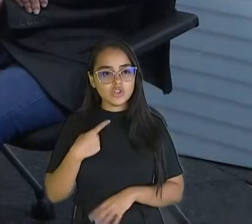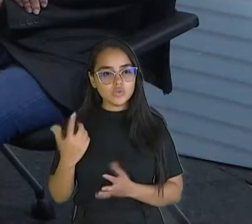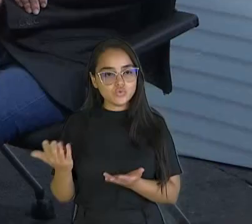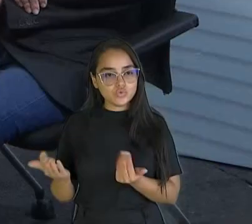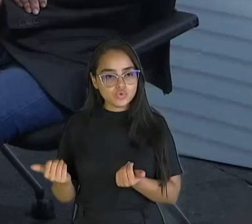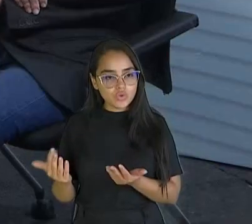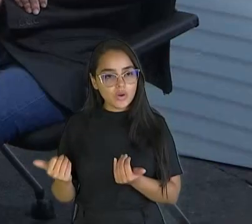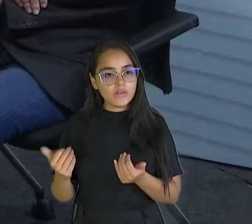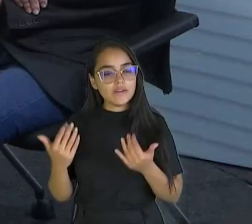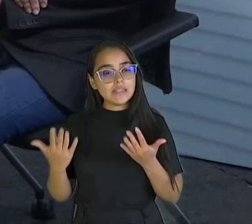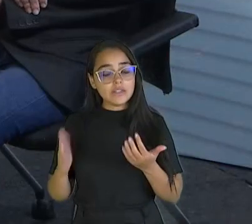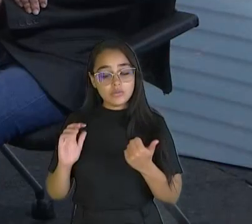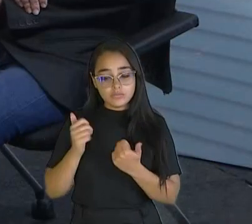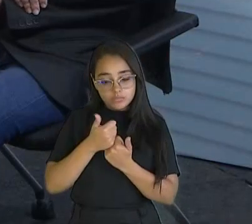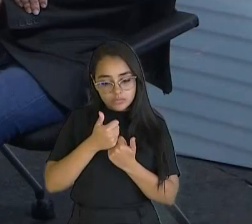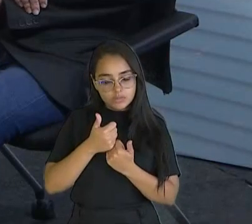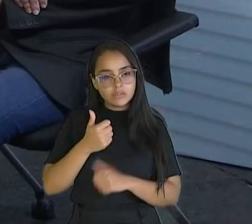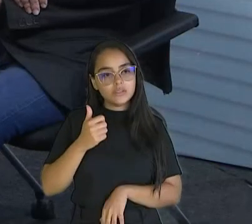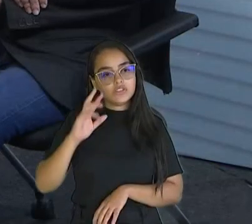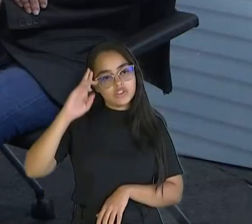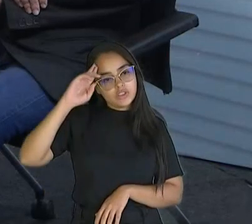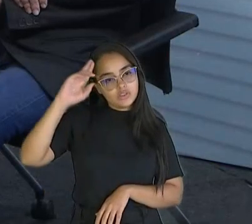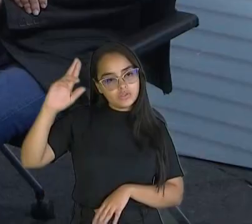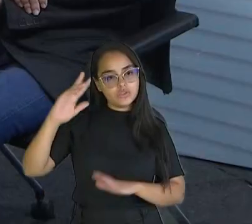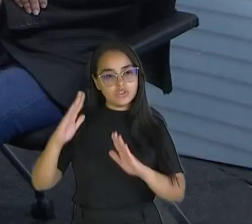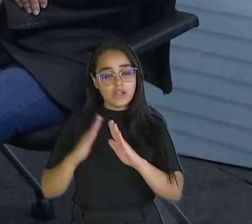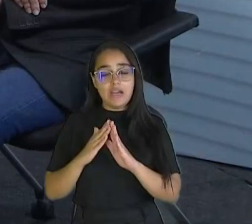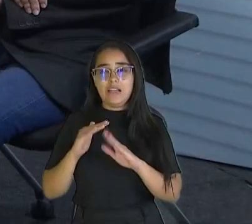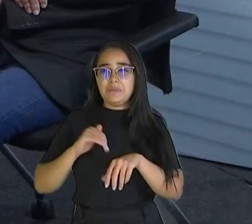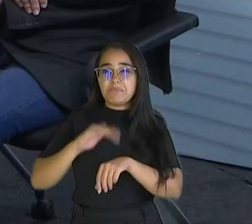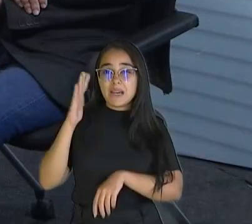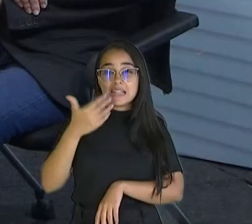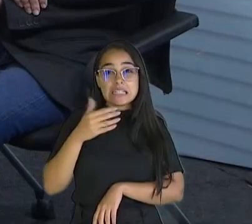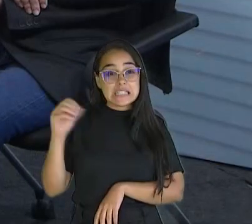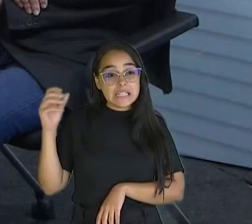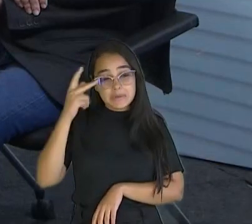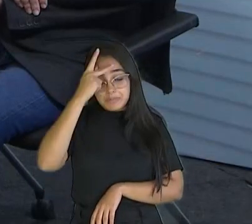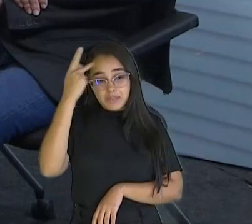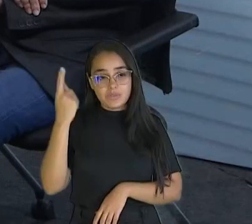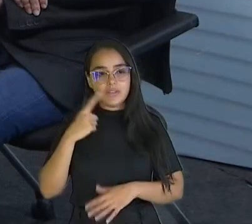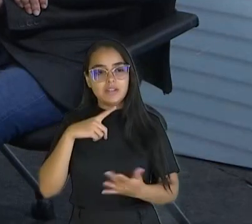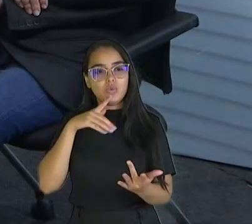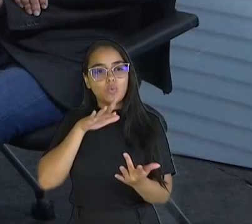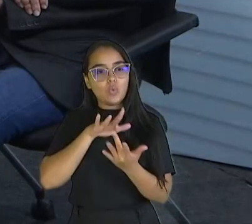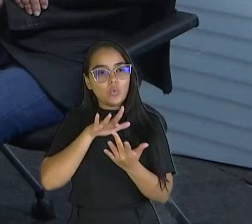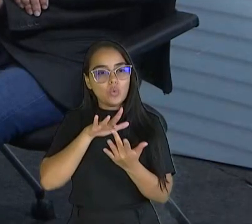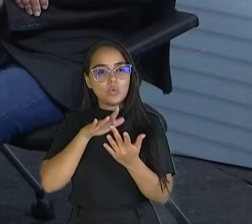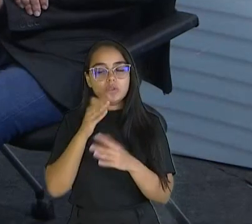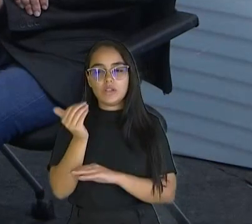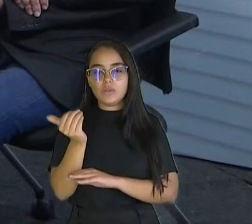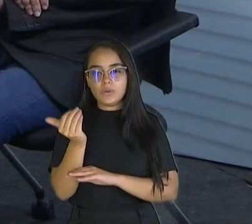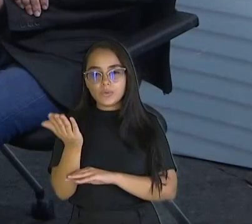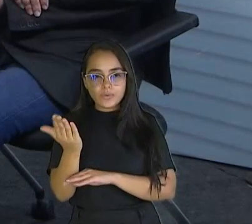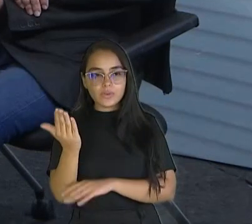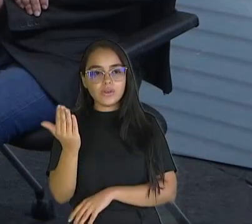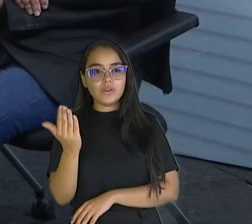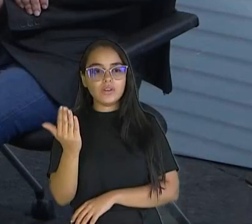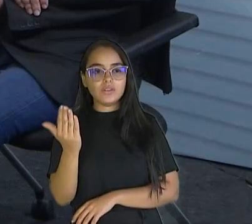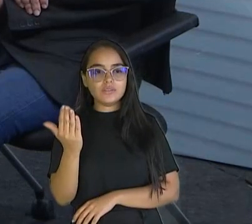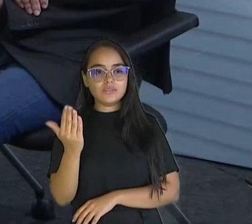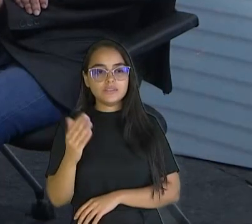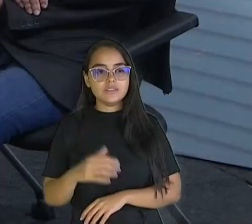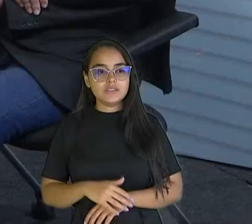Então a gente assume a diretoria de uma casa com mais de 100 pessoas, que tem um contato também externamente